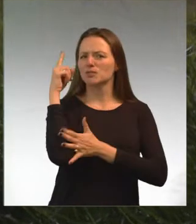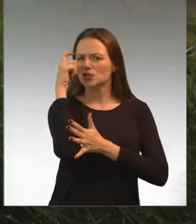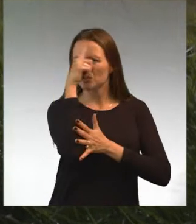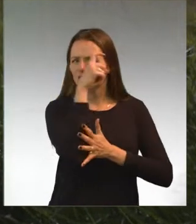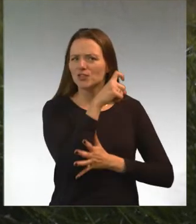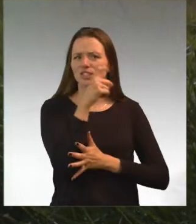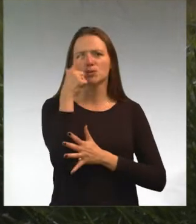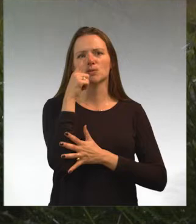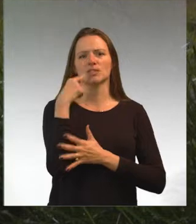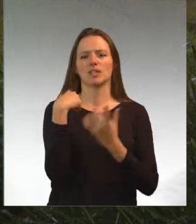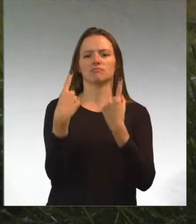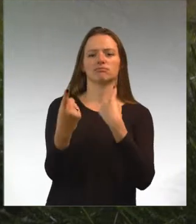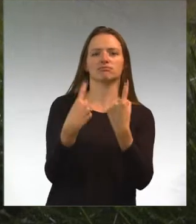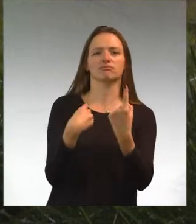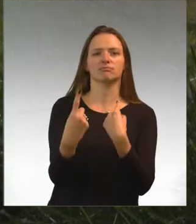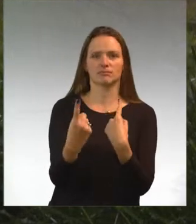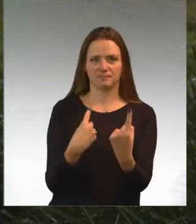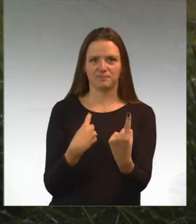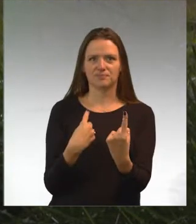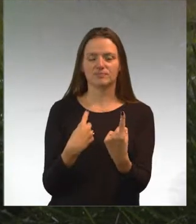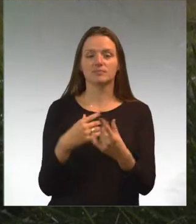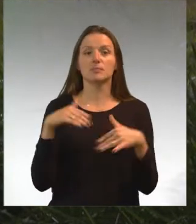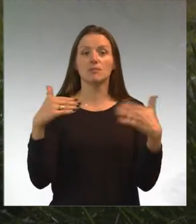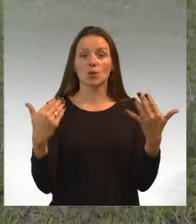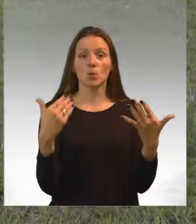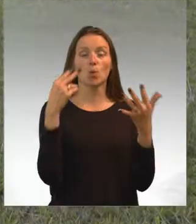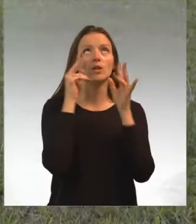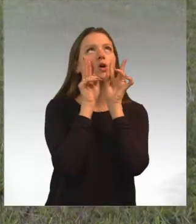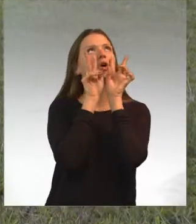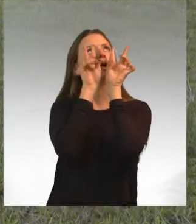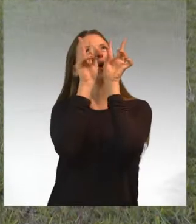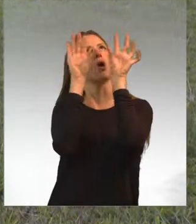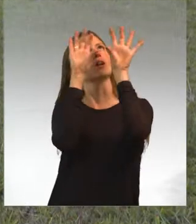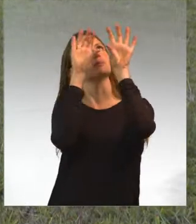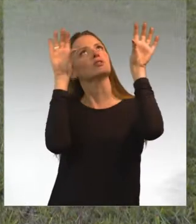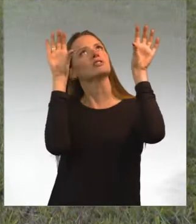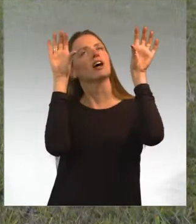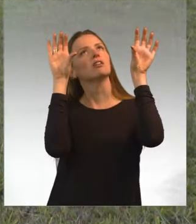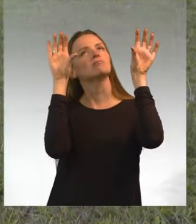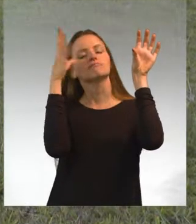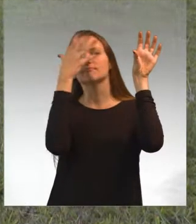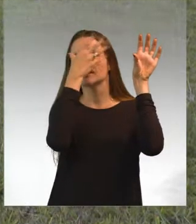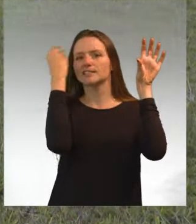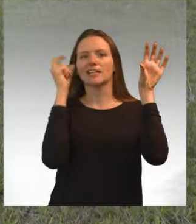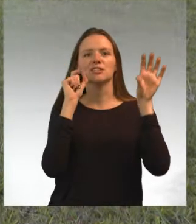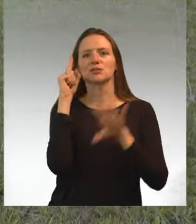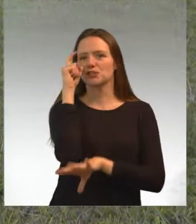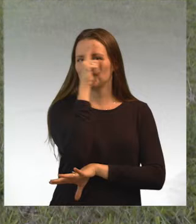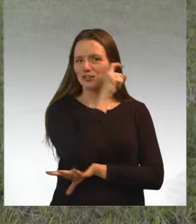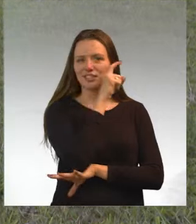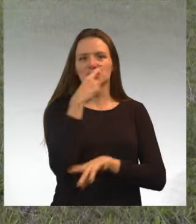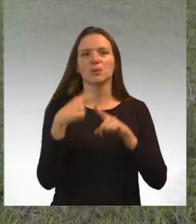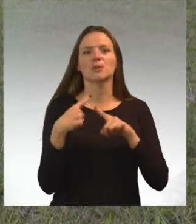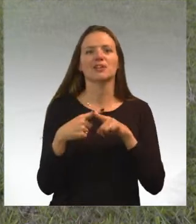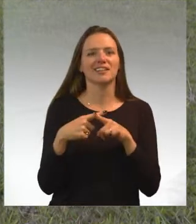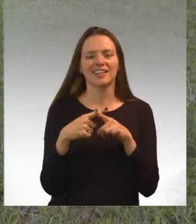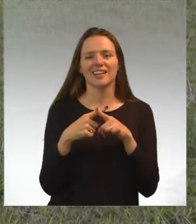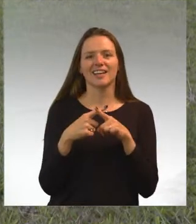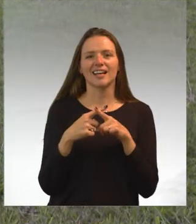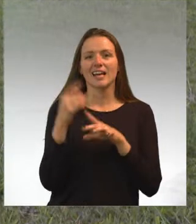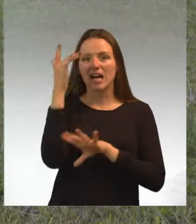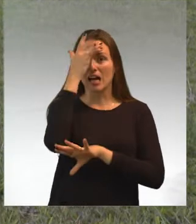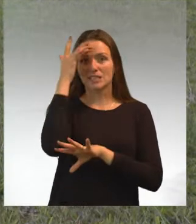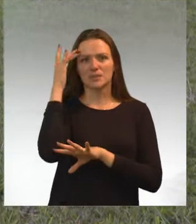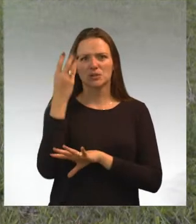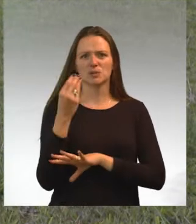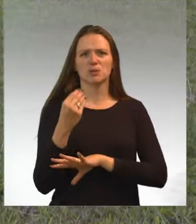lá. E quando você olha para o céu, você esquece as dificuldades. E tem uma outra coisa ruim, que o sol lá é muito